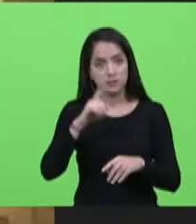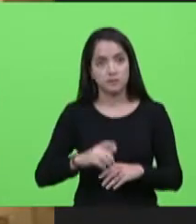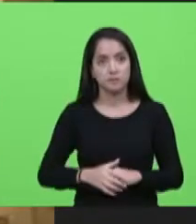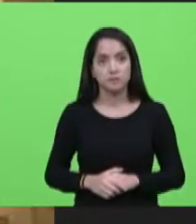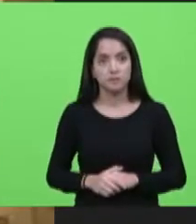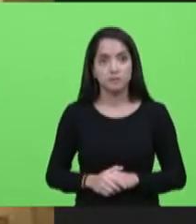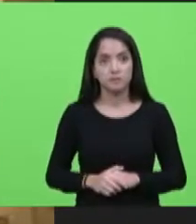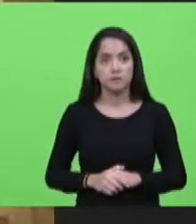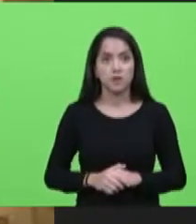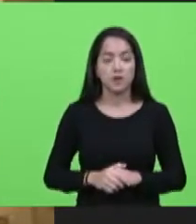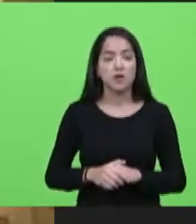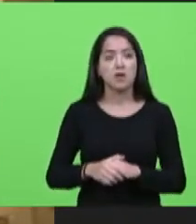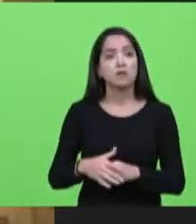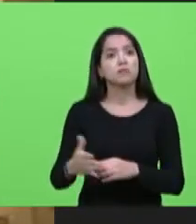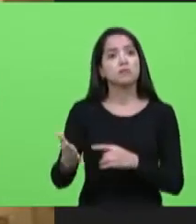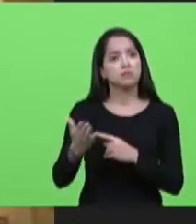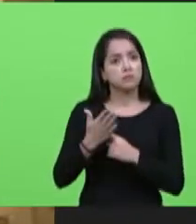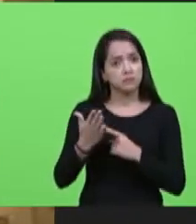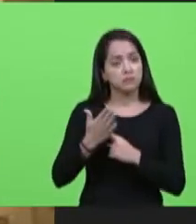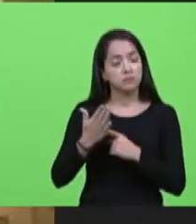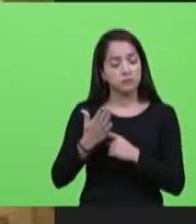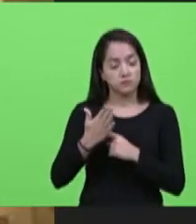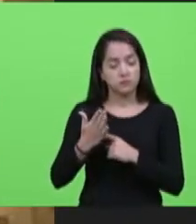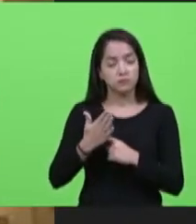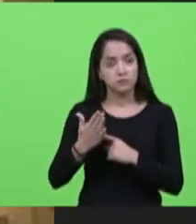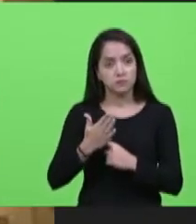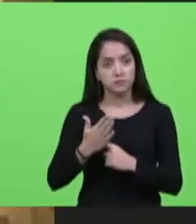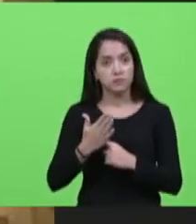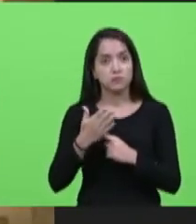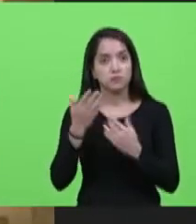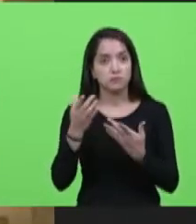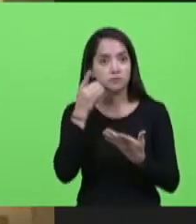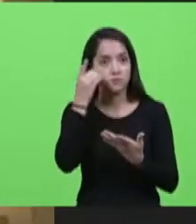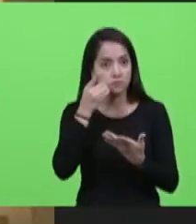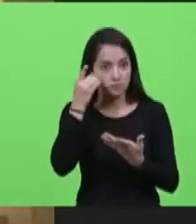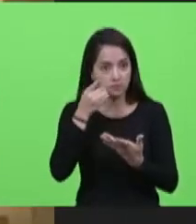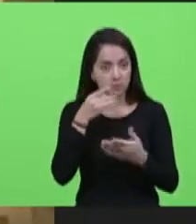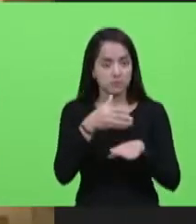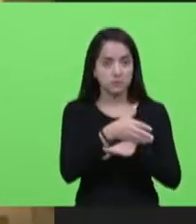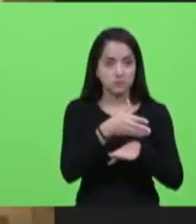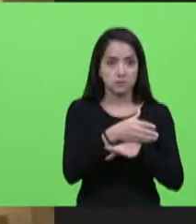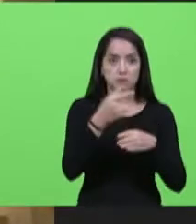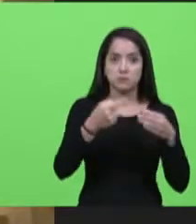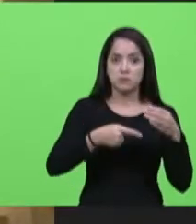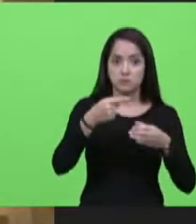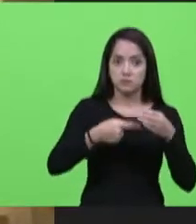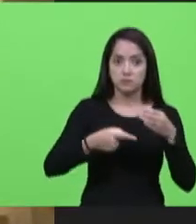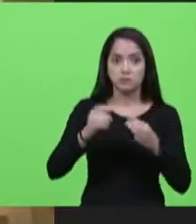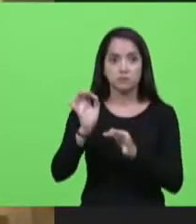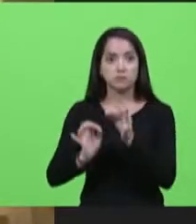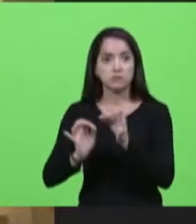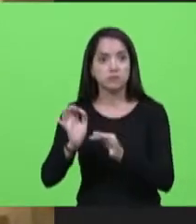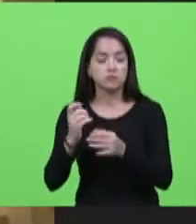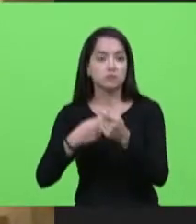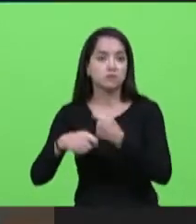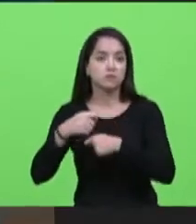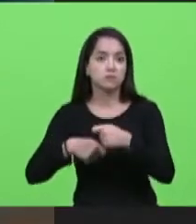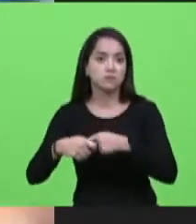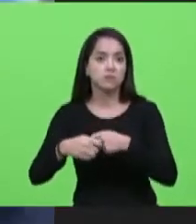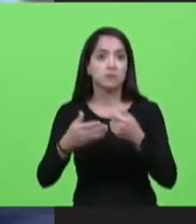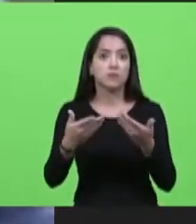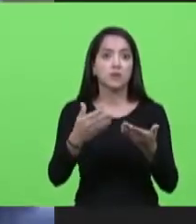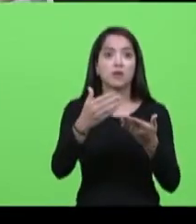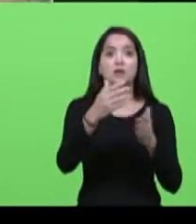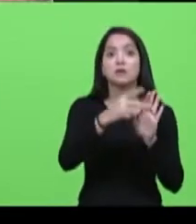pelo auxílio nas comissões, juntamente com os deputados que fazem parte das comissões de Constituição e Justiça e de Finanças, para que esse projeto